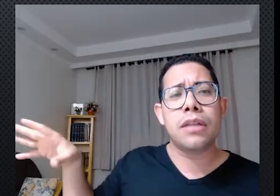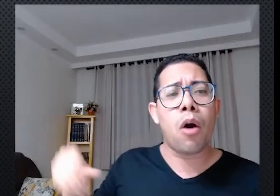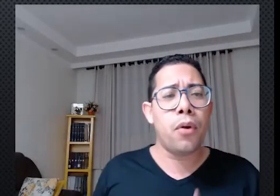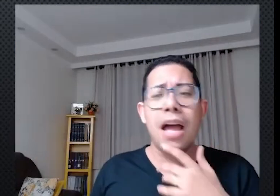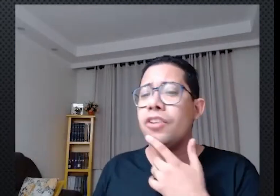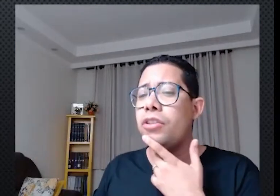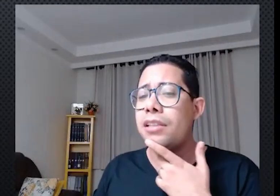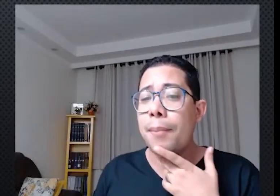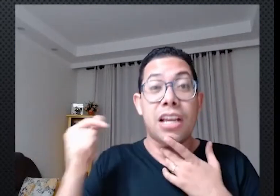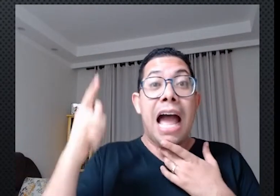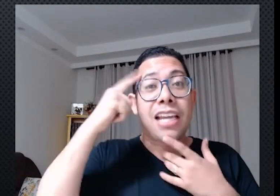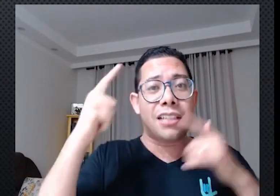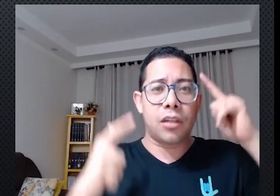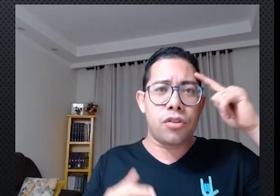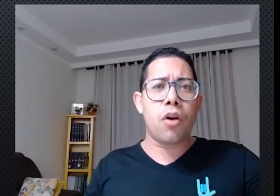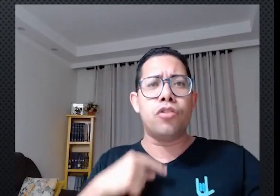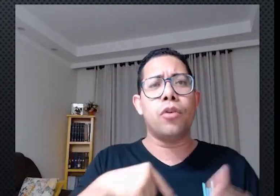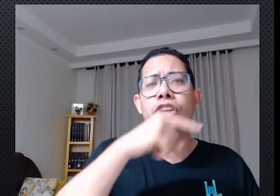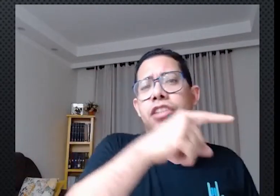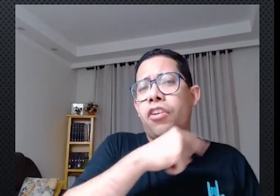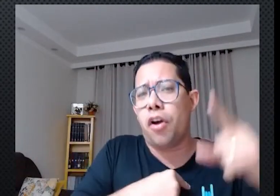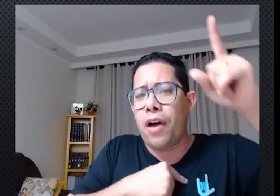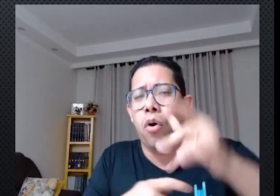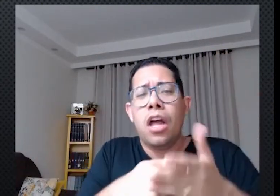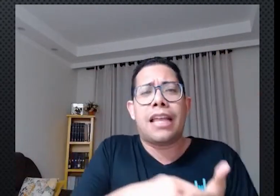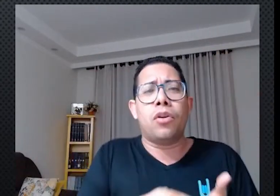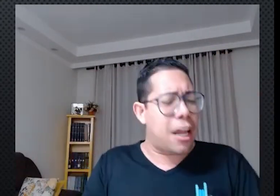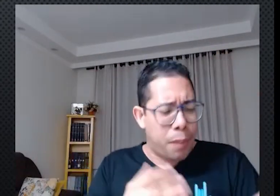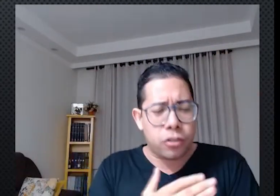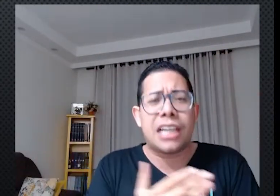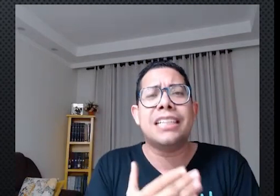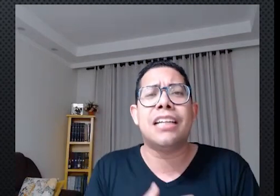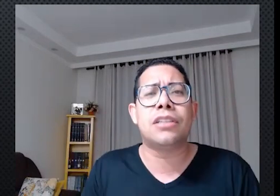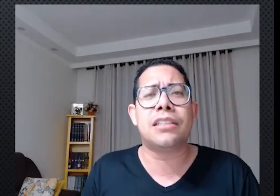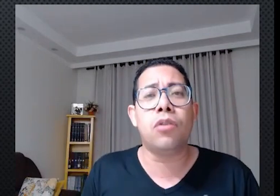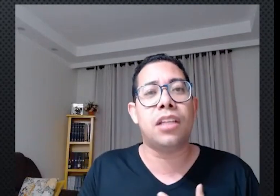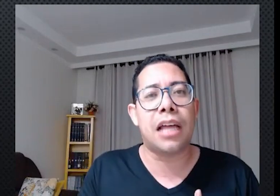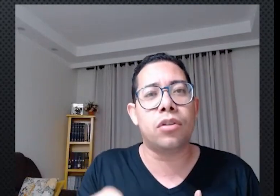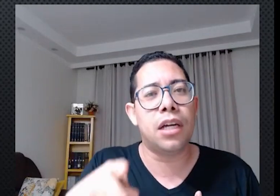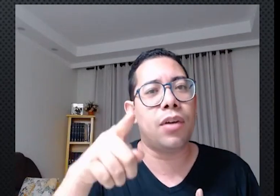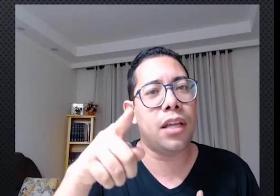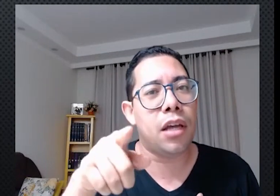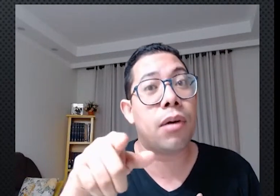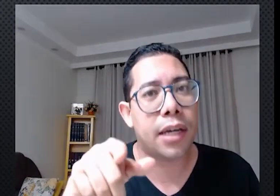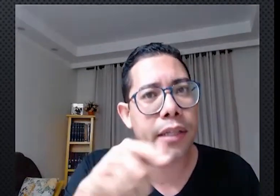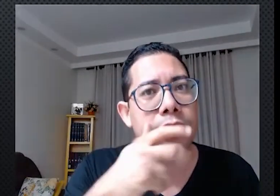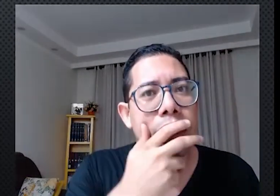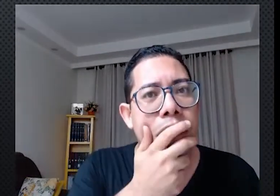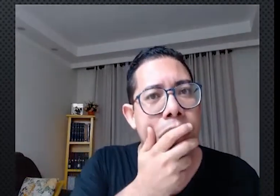tal, Antigo Testamento. Já sei onde é, o resumão de Gesiel falou, tá anotado, pega o seu caderninho de anotação que você tá anotando aí,